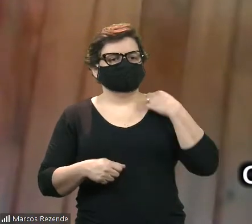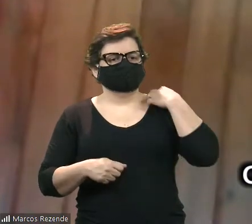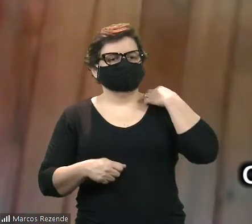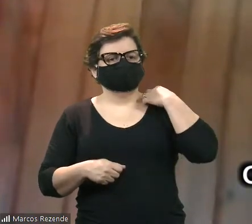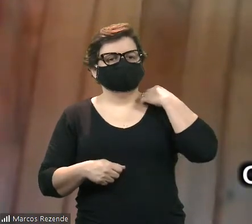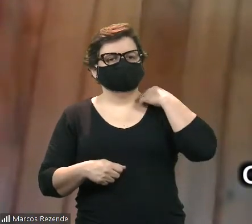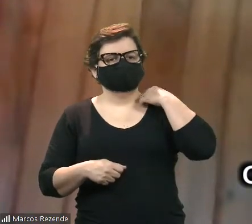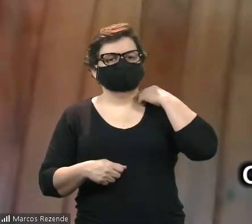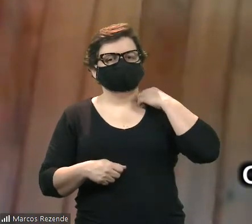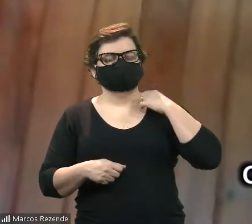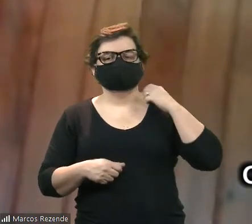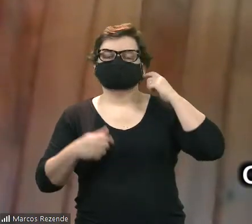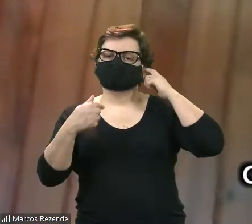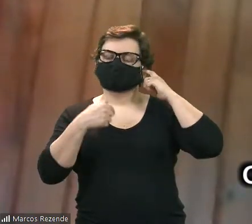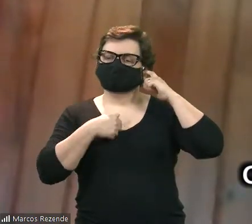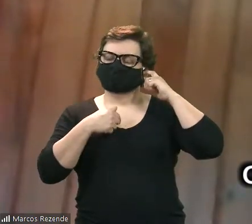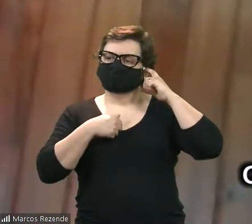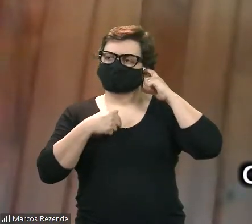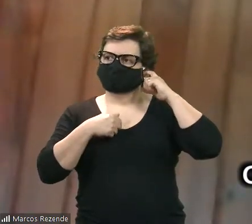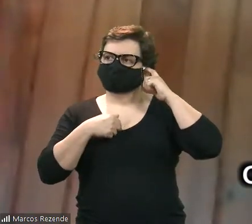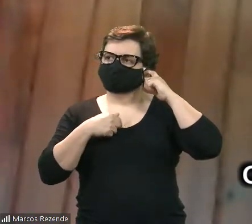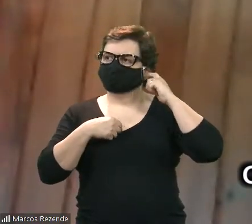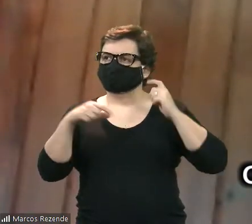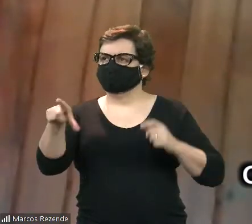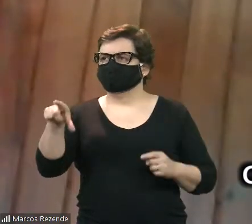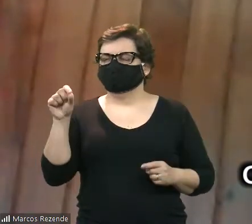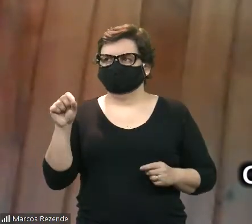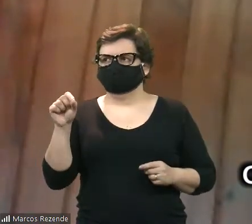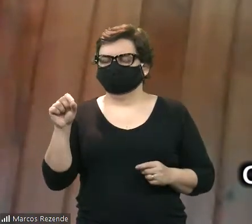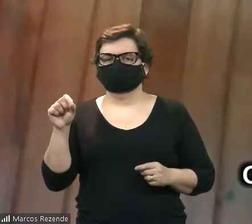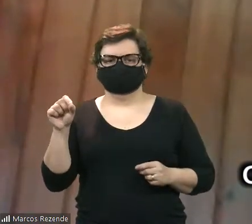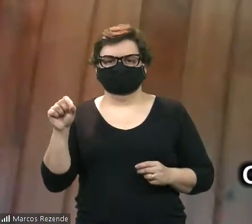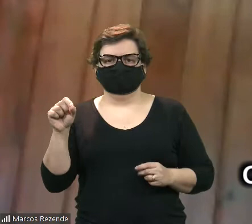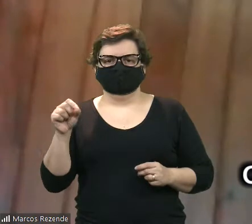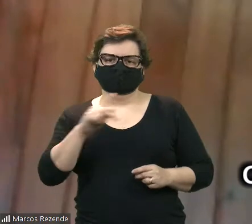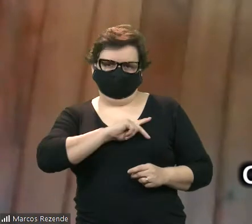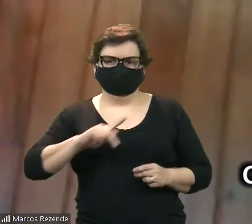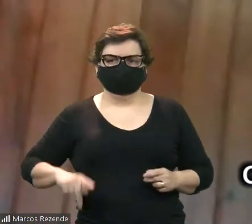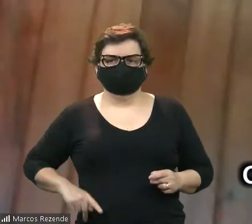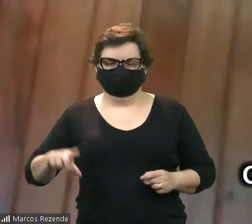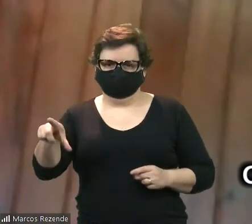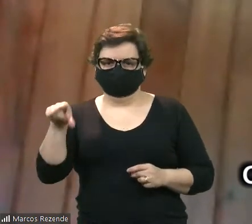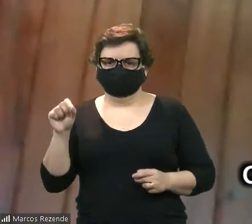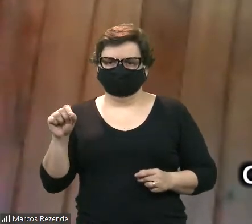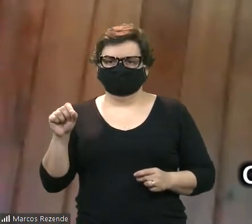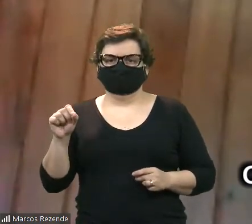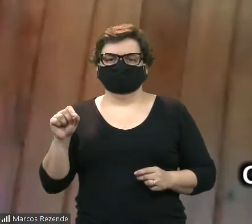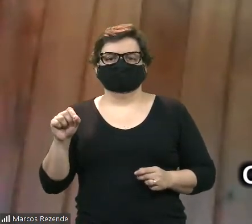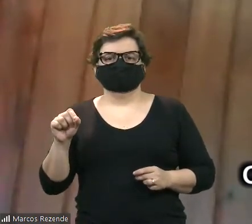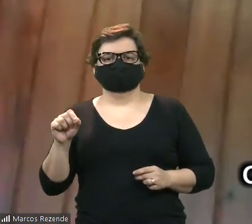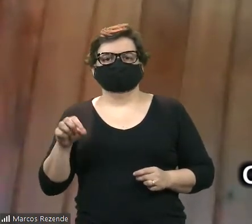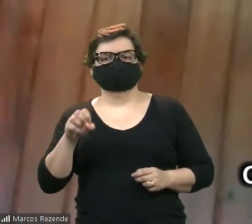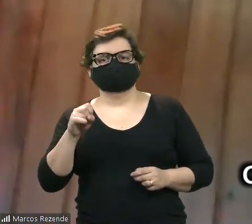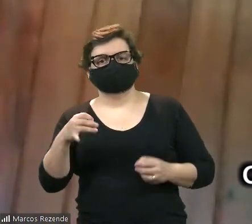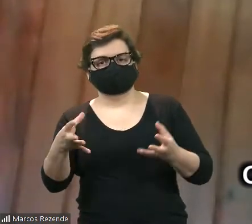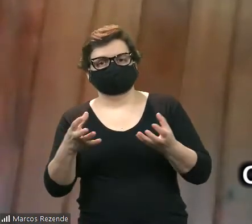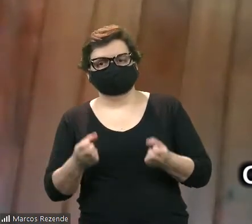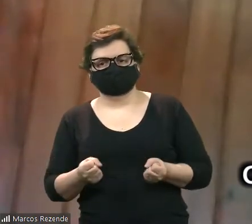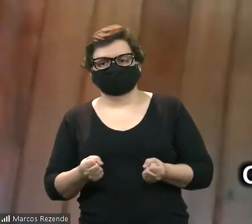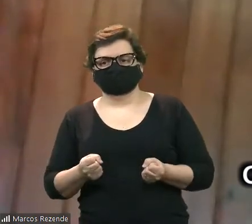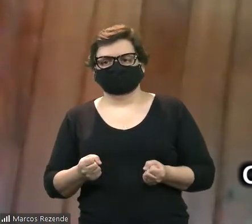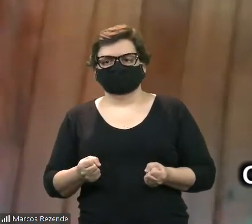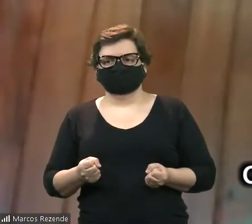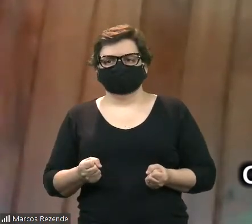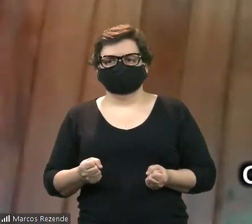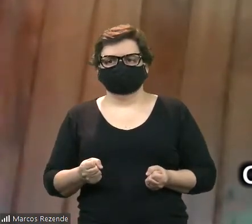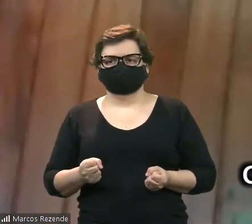essa presidência nomeie ad hoc um dos senhores vereadores. Se for aceito